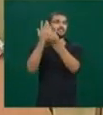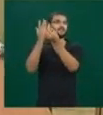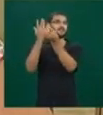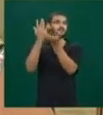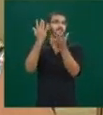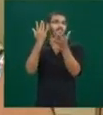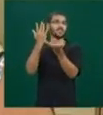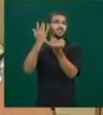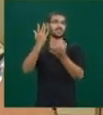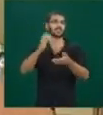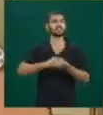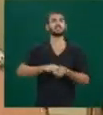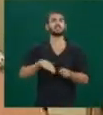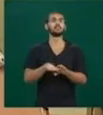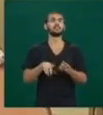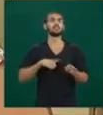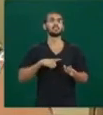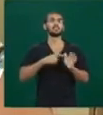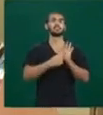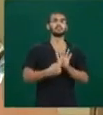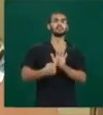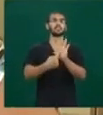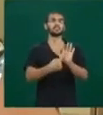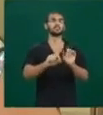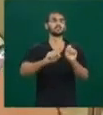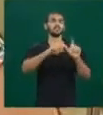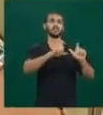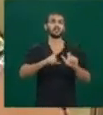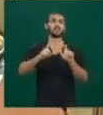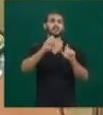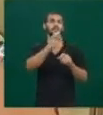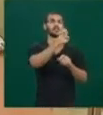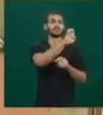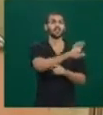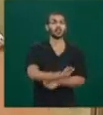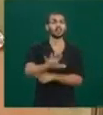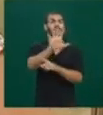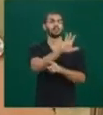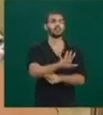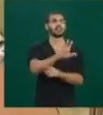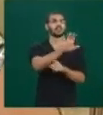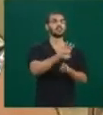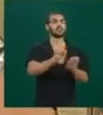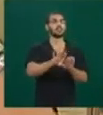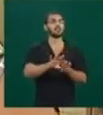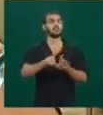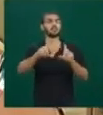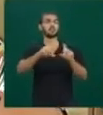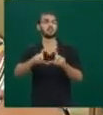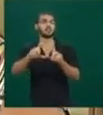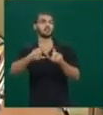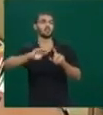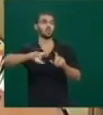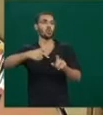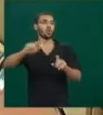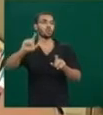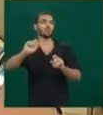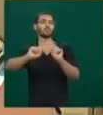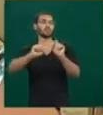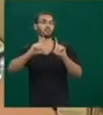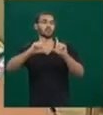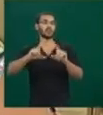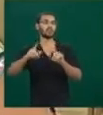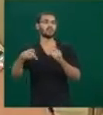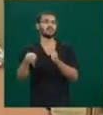do projeto literário na Europa. E temos uma outra exposição fotográfica, que é das obras de Ido Finotti, que é reconhecido